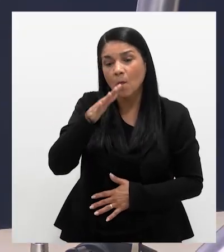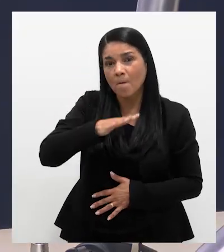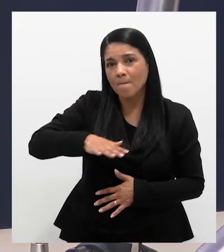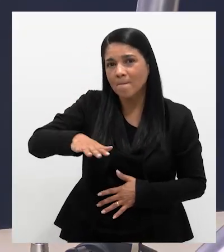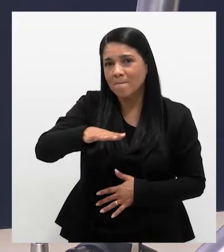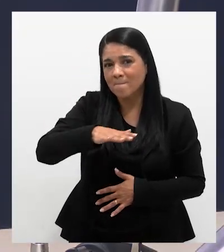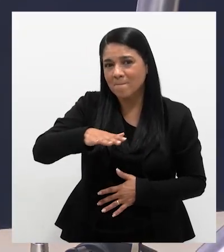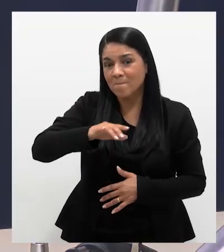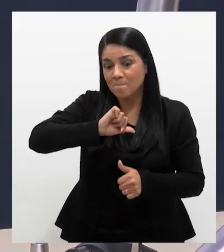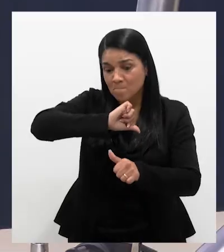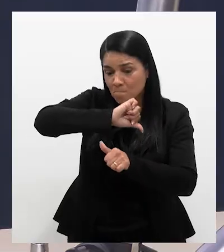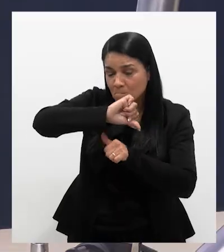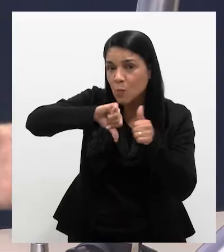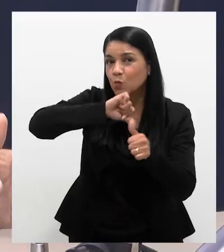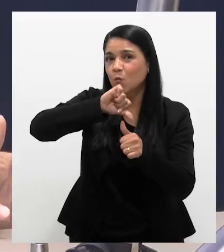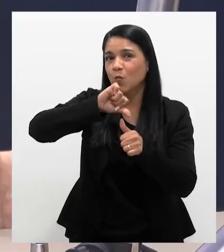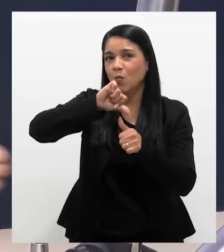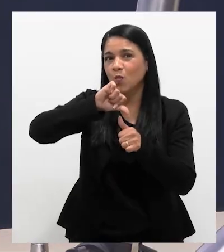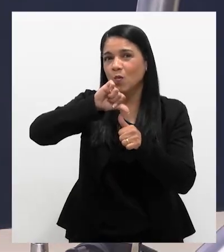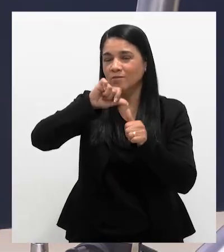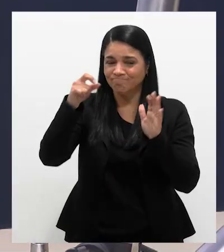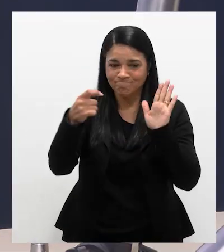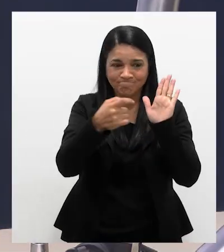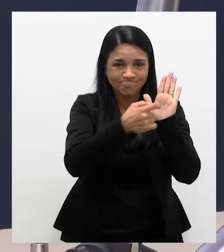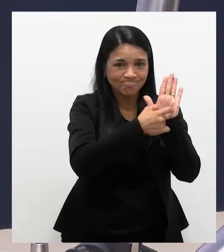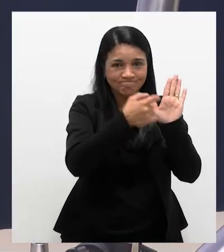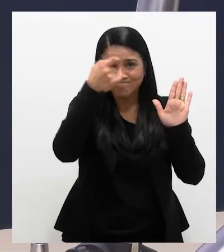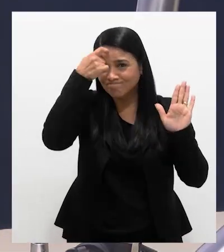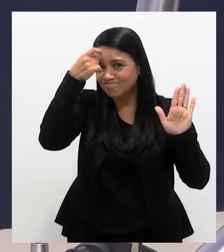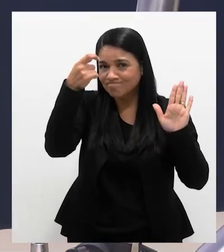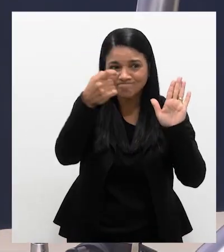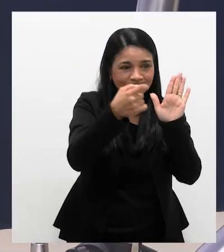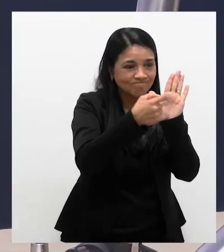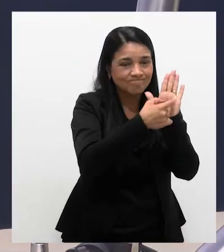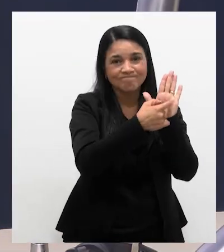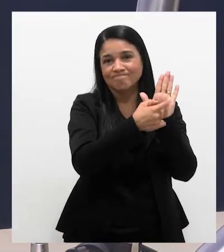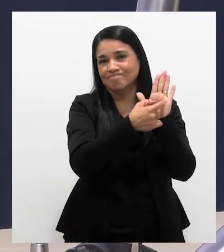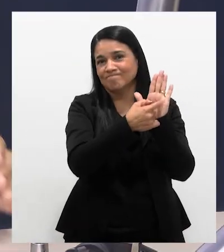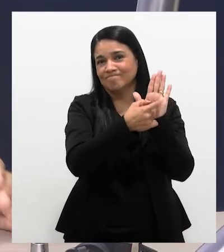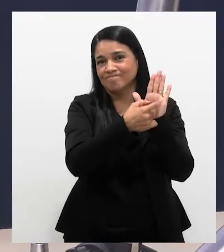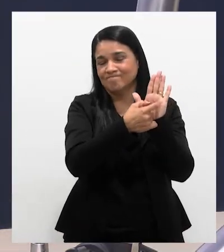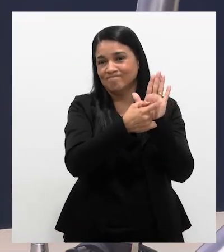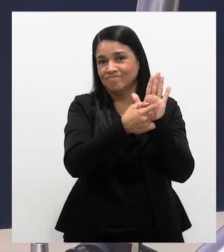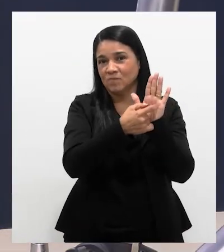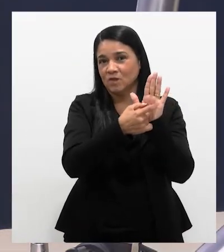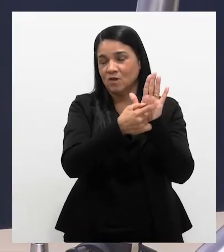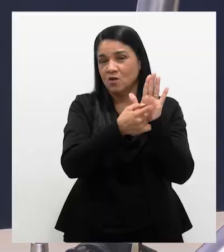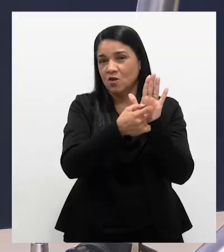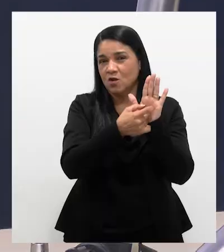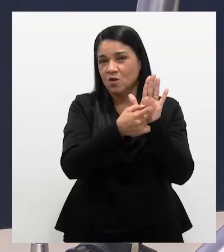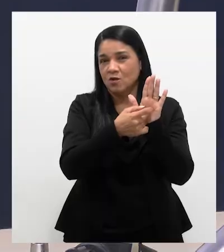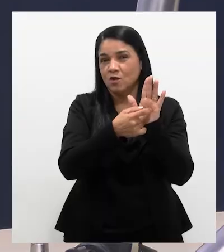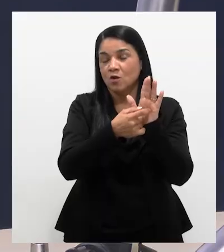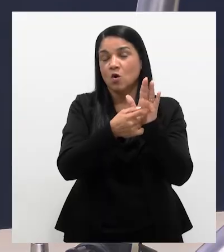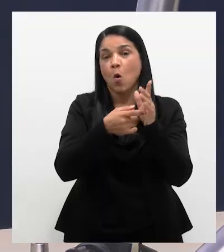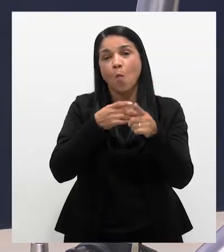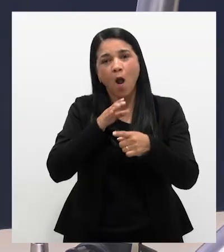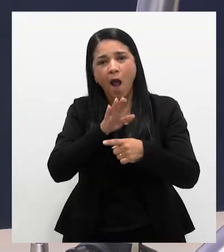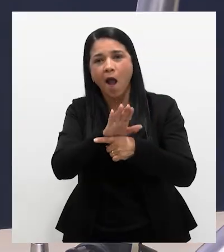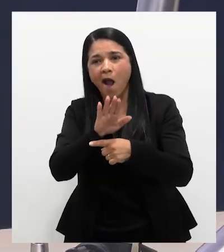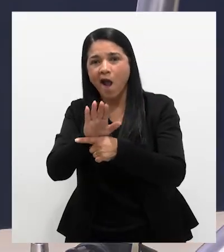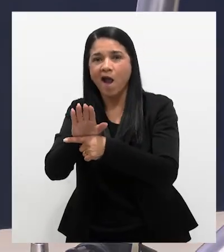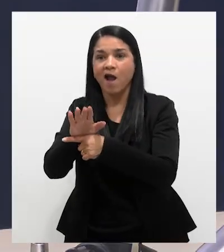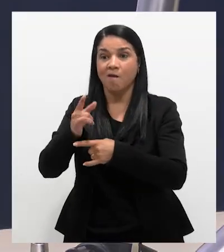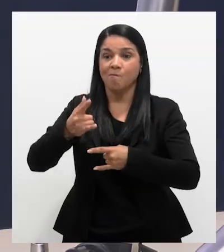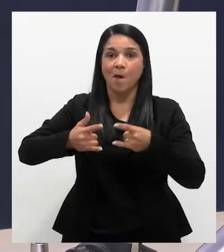o mercado agora mudou. Entra a inteligência artificial como uma espécie de cobot, né, de